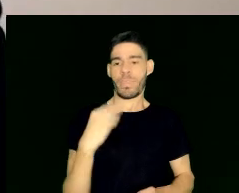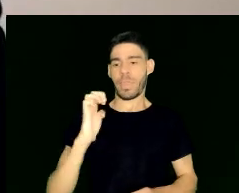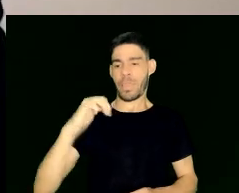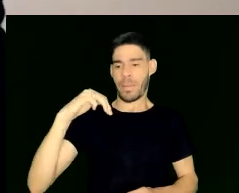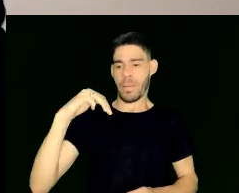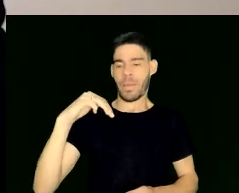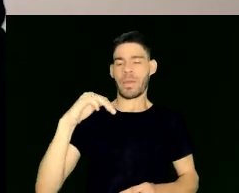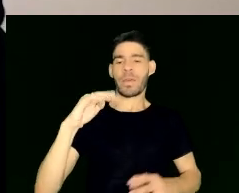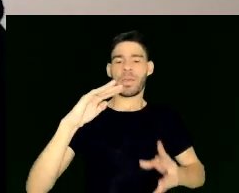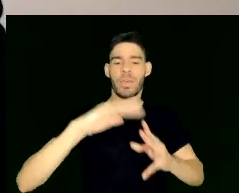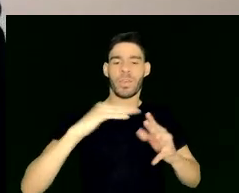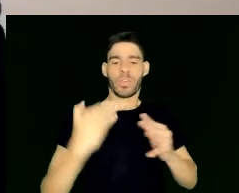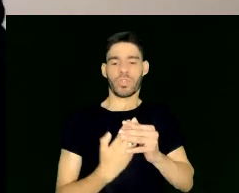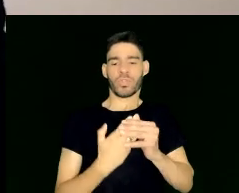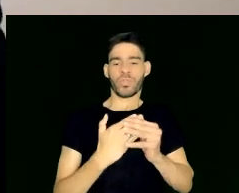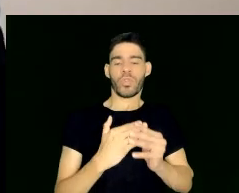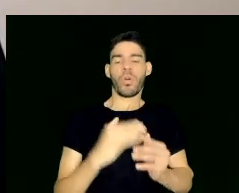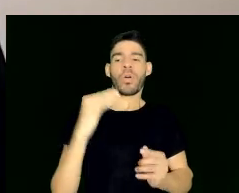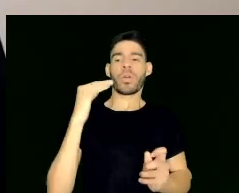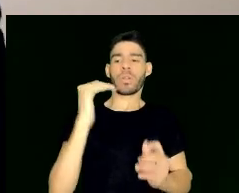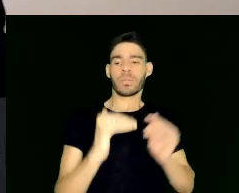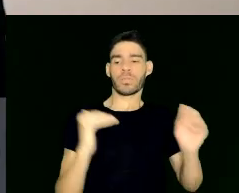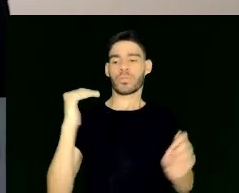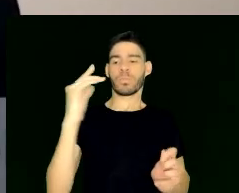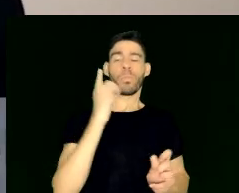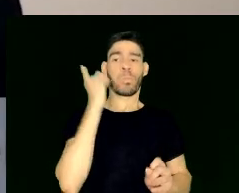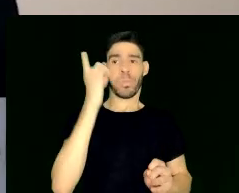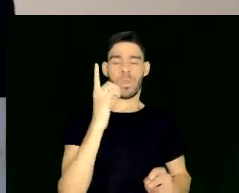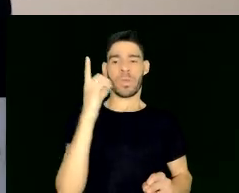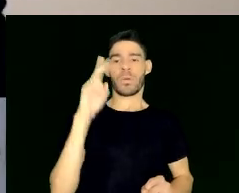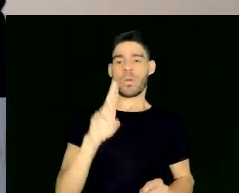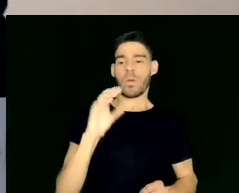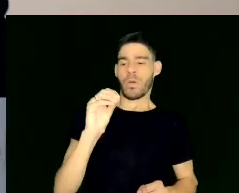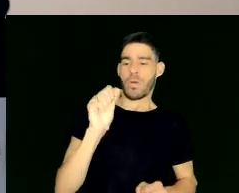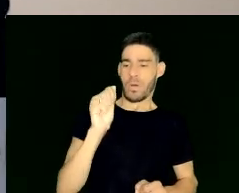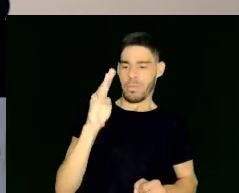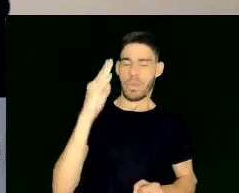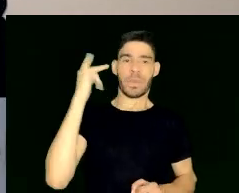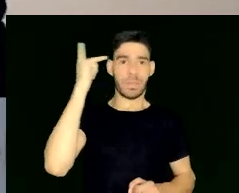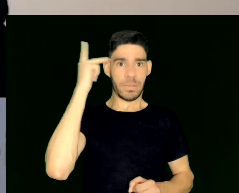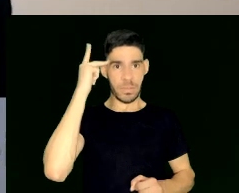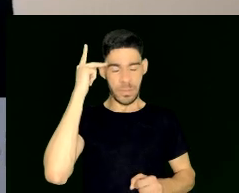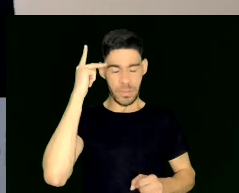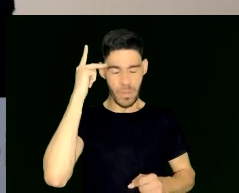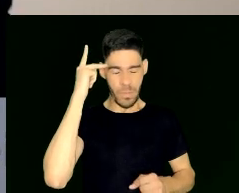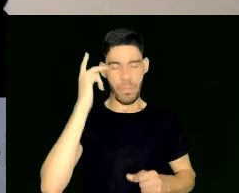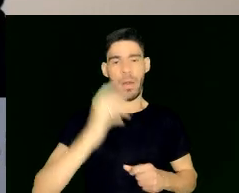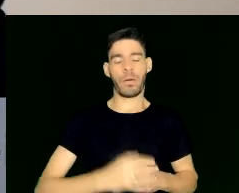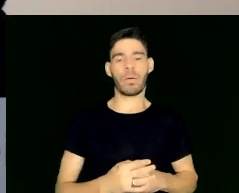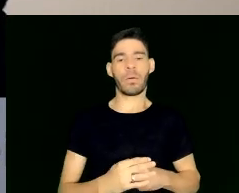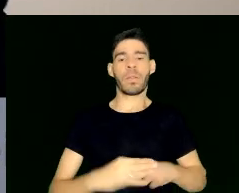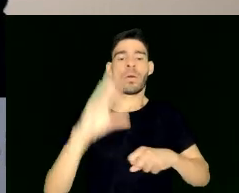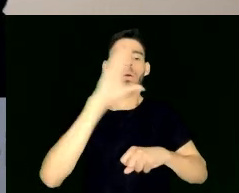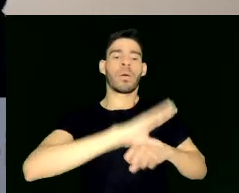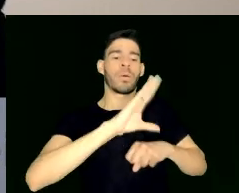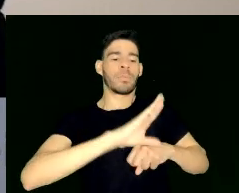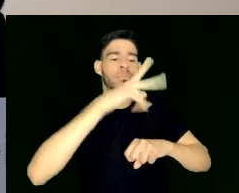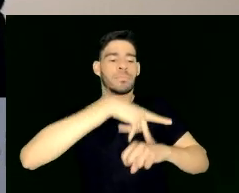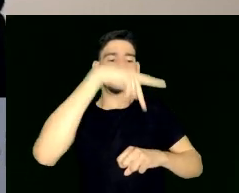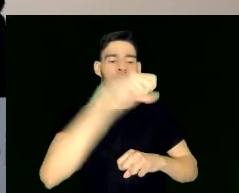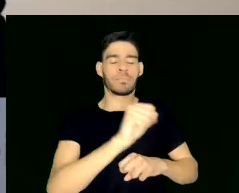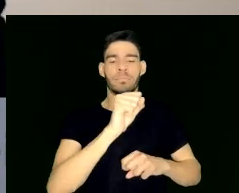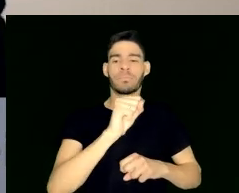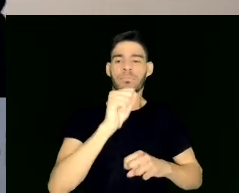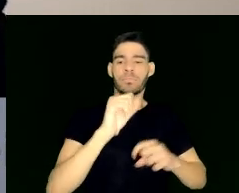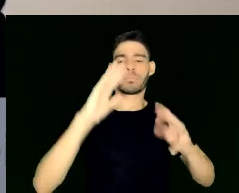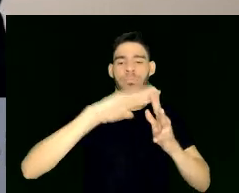da Advocacia da OAB São Paulo, professor convidado da pós-graduação Lato Sensu para Direitos